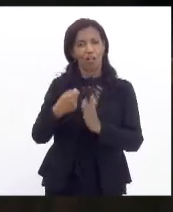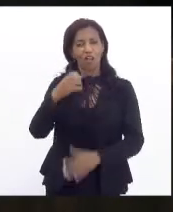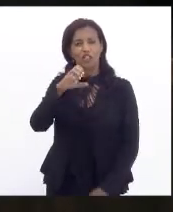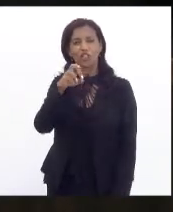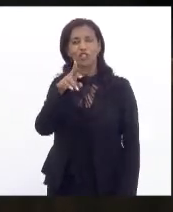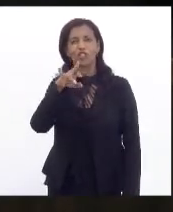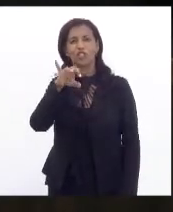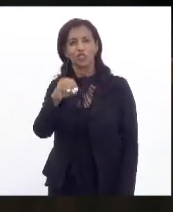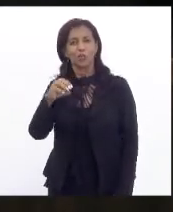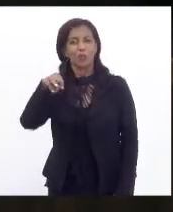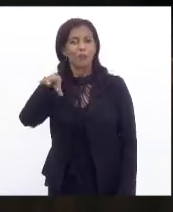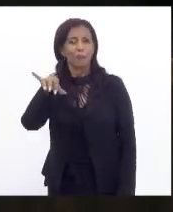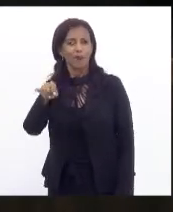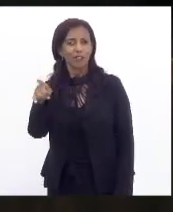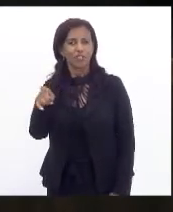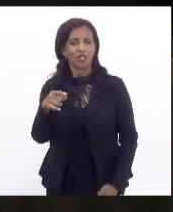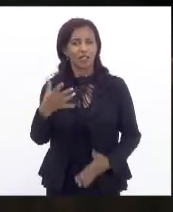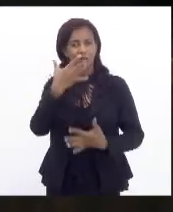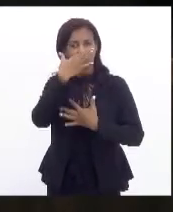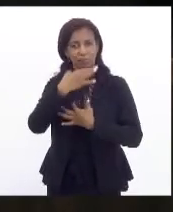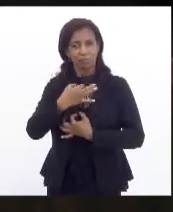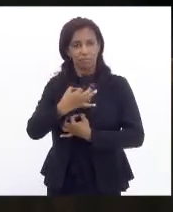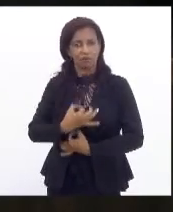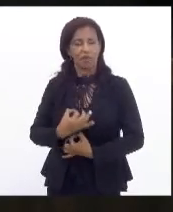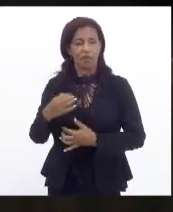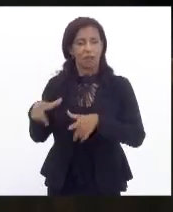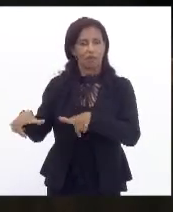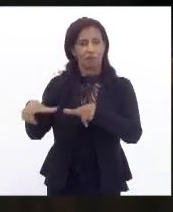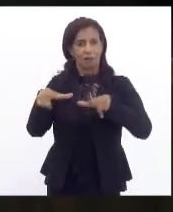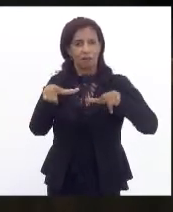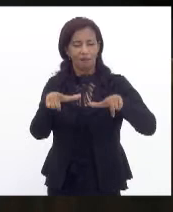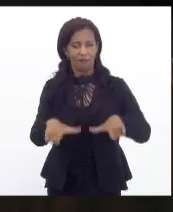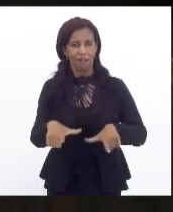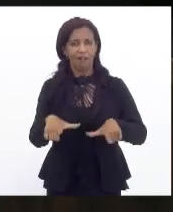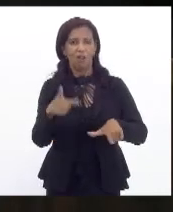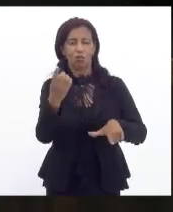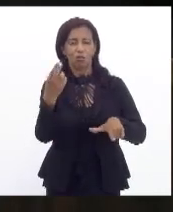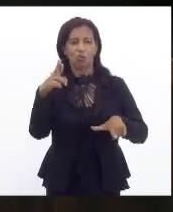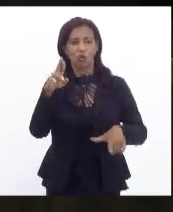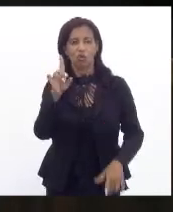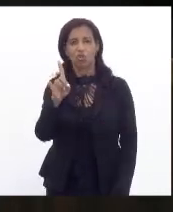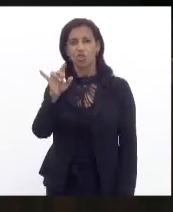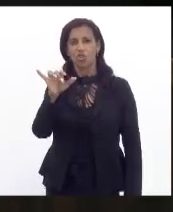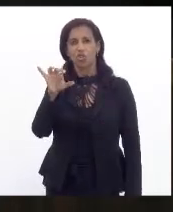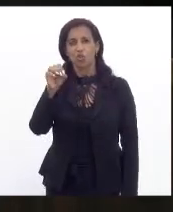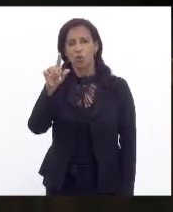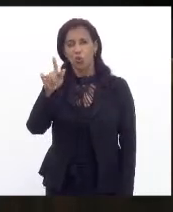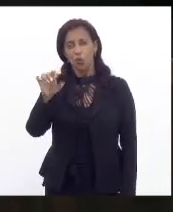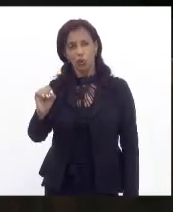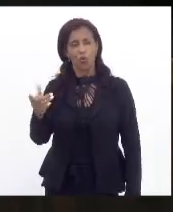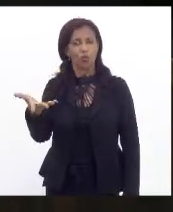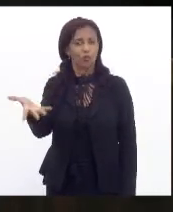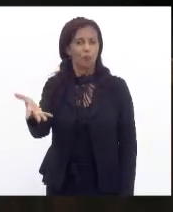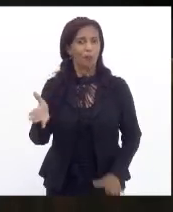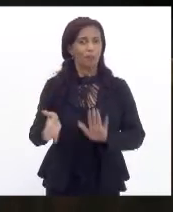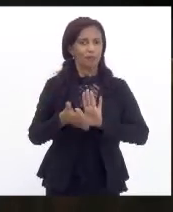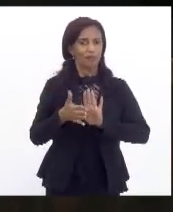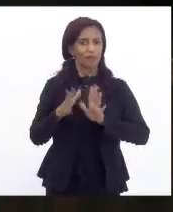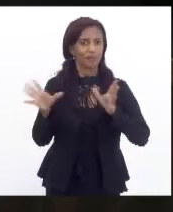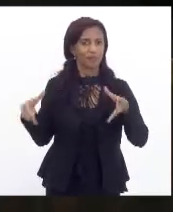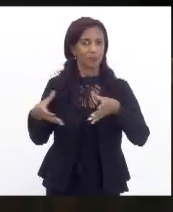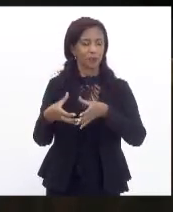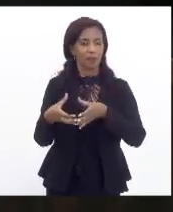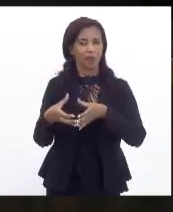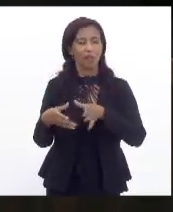Chico Machado, que condecora com o diploma e respectiva medalha Tiradentes, doutor Diogo Mentor de Matos Rocha. Parecer da Comissão de